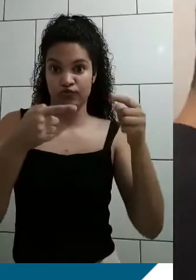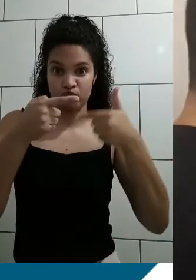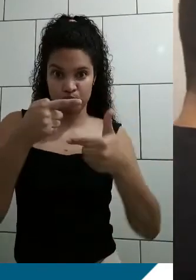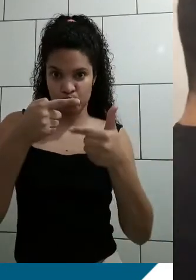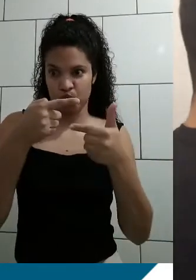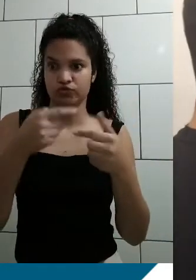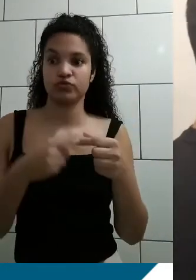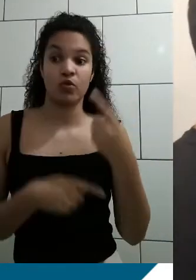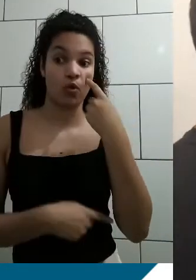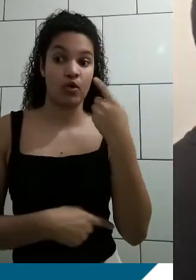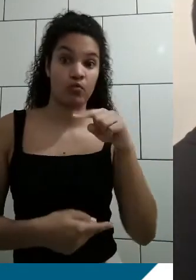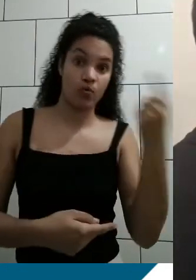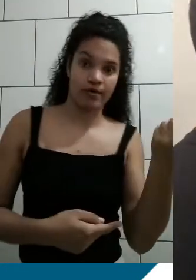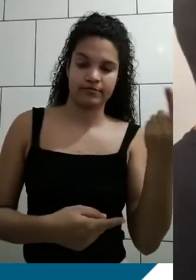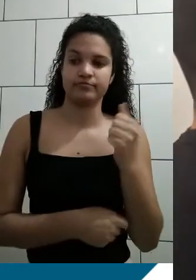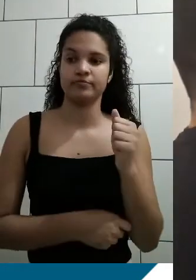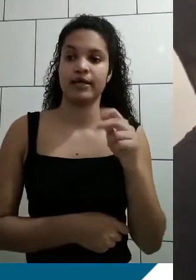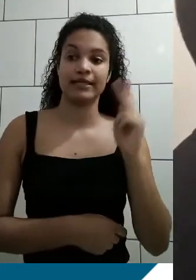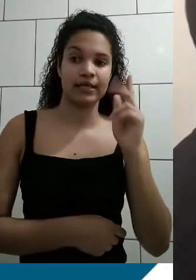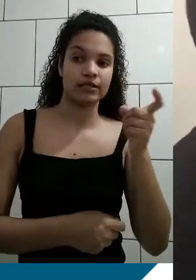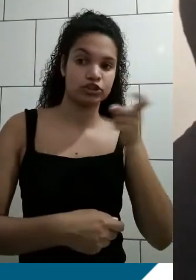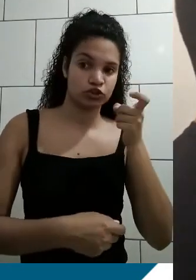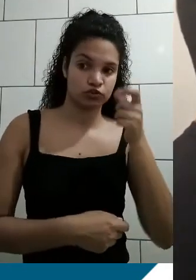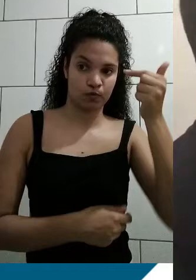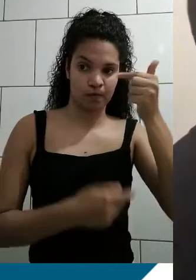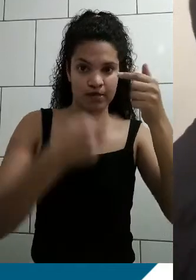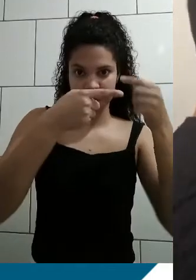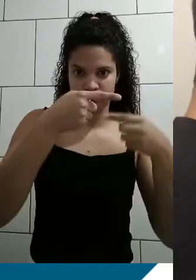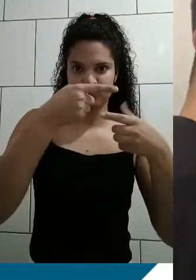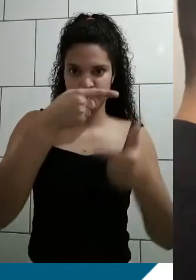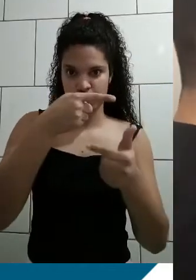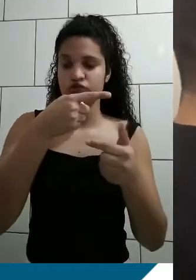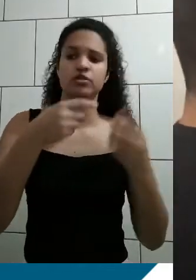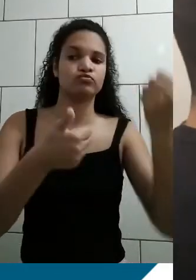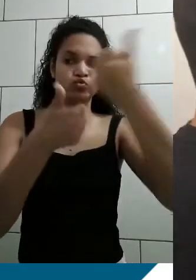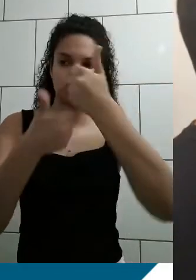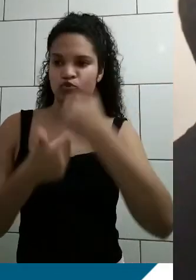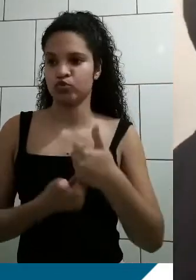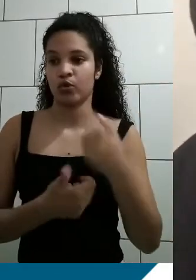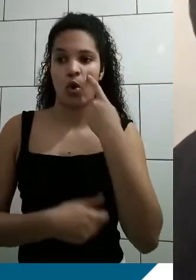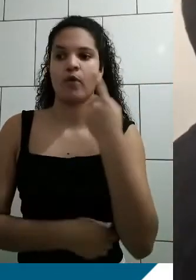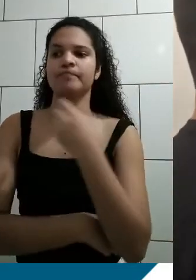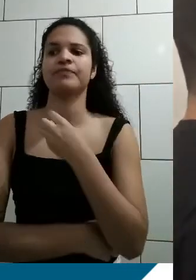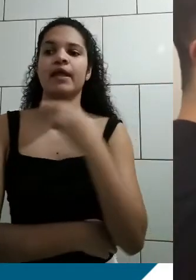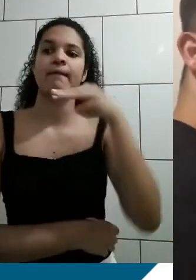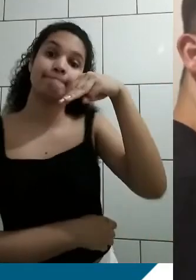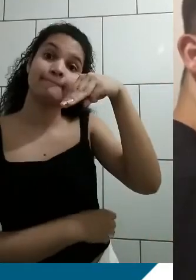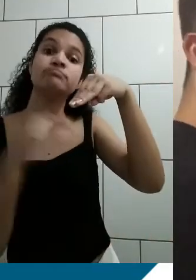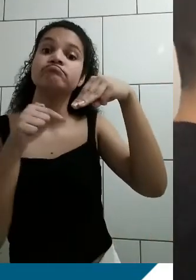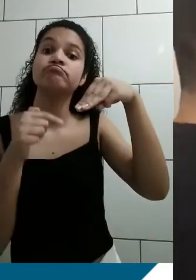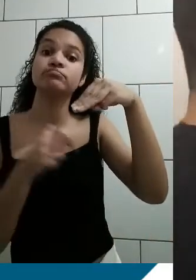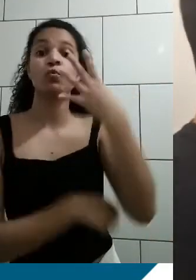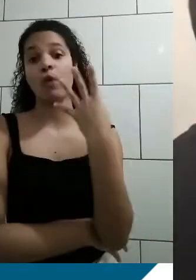substituir os valores. Repare que a questão falou para mim o valor da massa, que é de 4 kg, falou o valor da velocidade, que é de meio metro por segundo